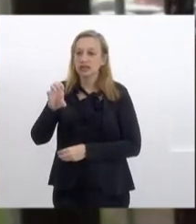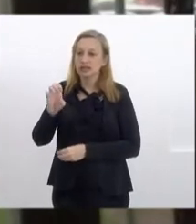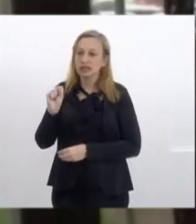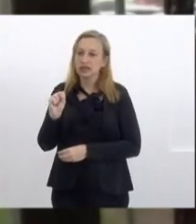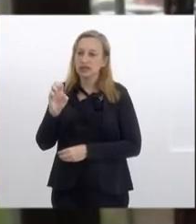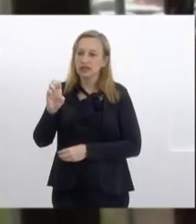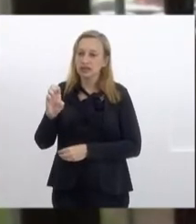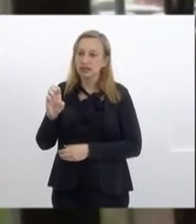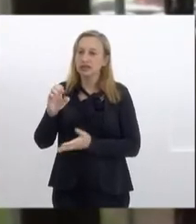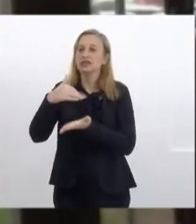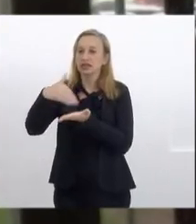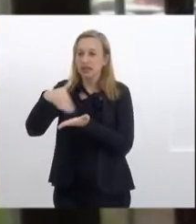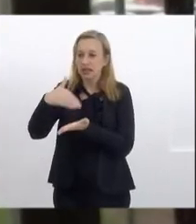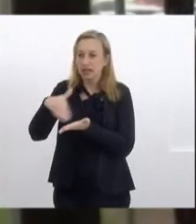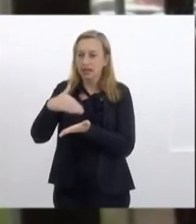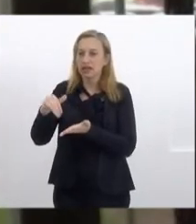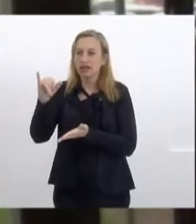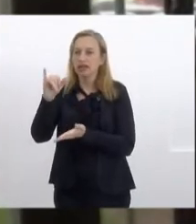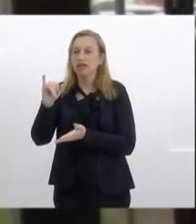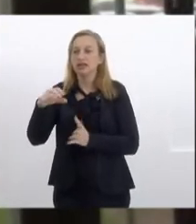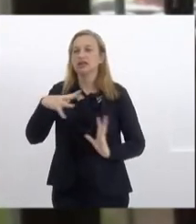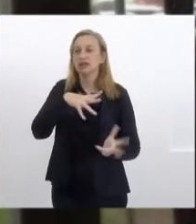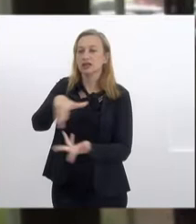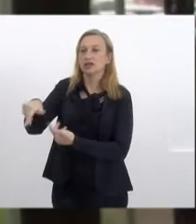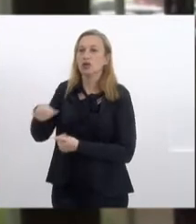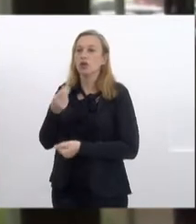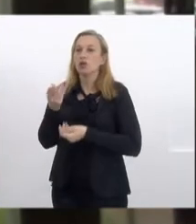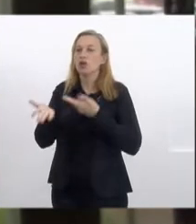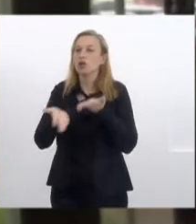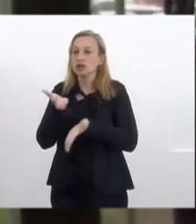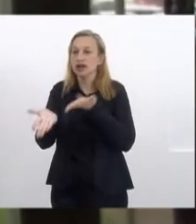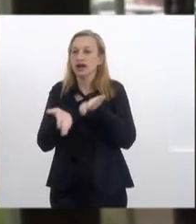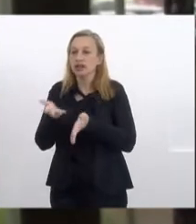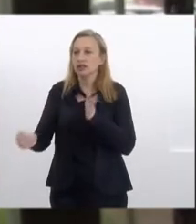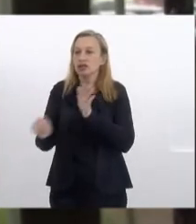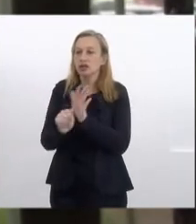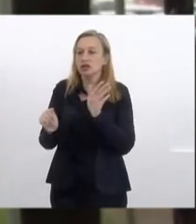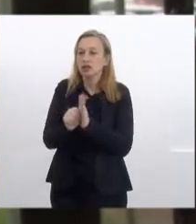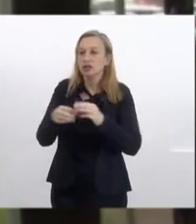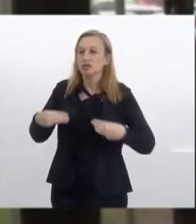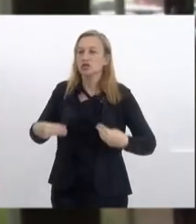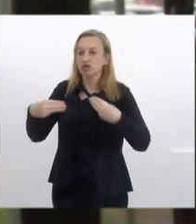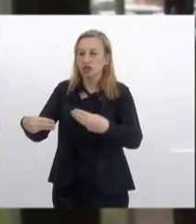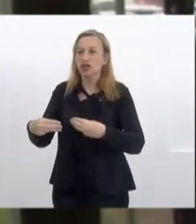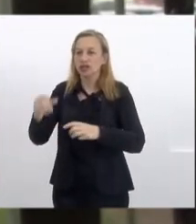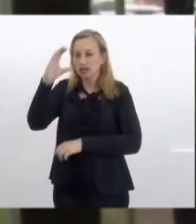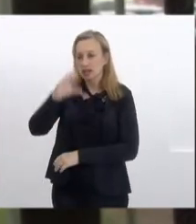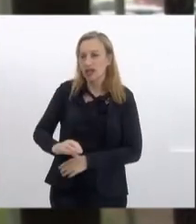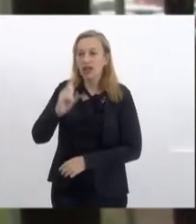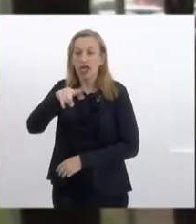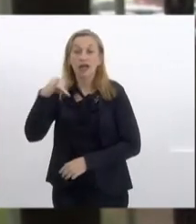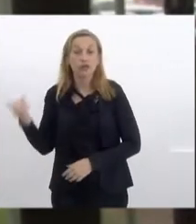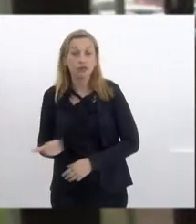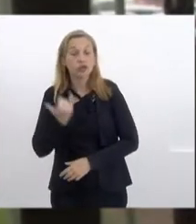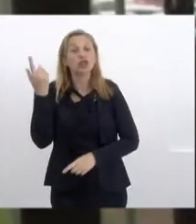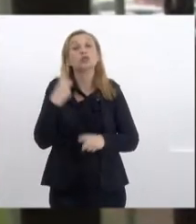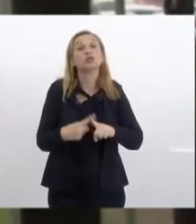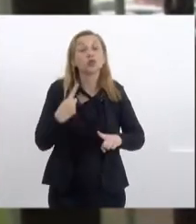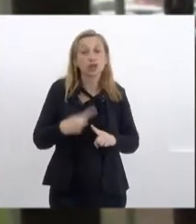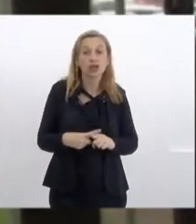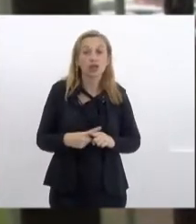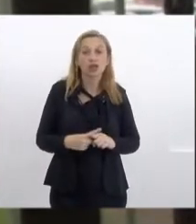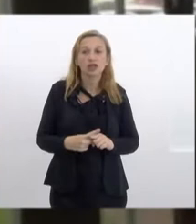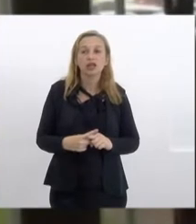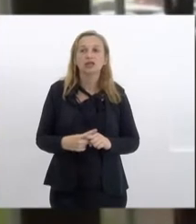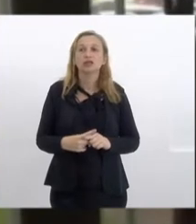para a Secretaria Nacional de Cuidados e Prevenção às Drogas no Ministério da Cidadania. Então, isso foi muito importante, por quê?